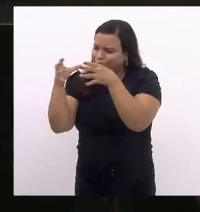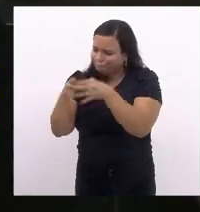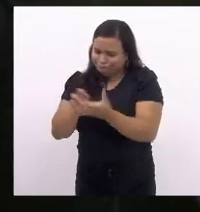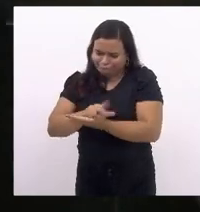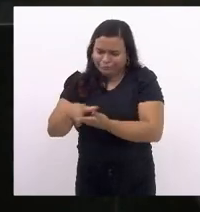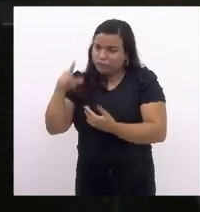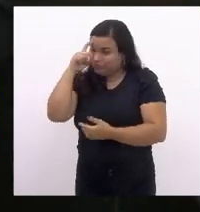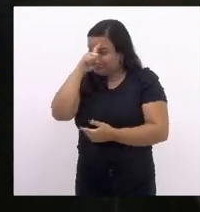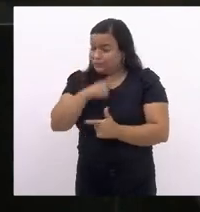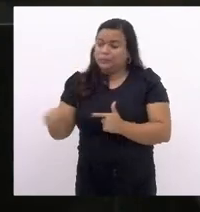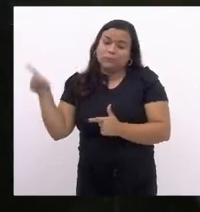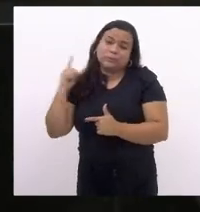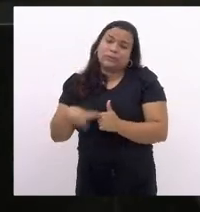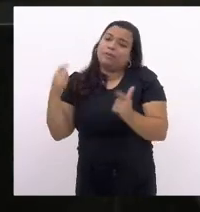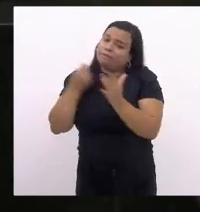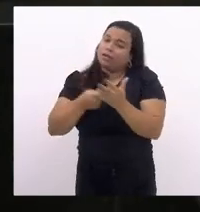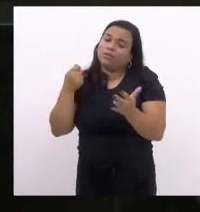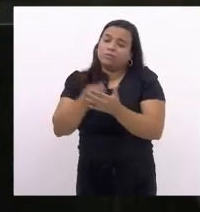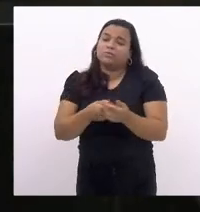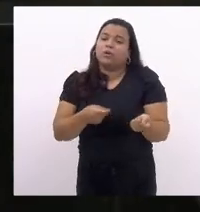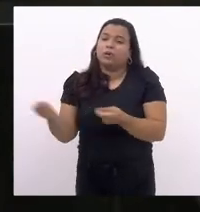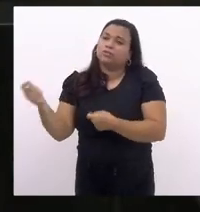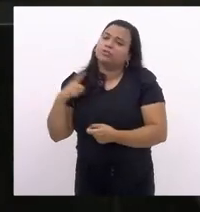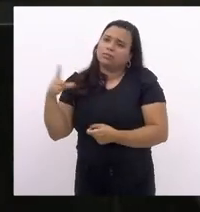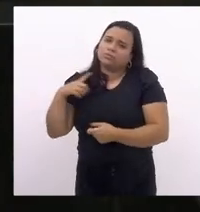dificuldades e problemas enfrentados no dia a dia